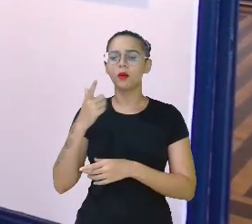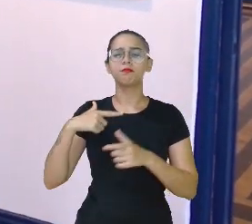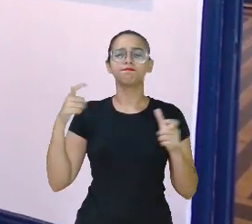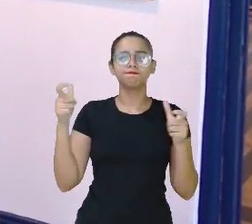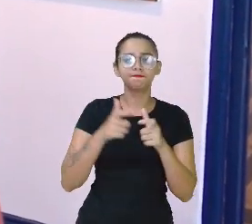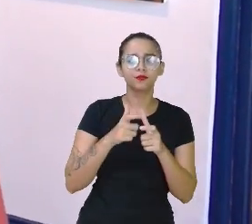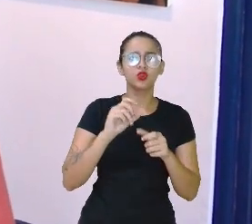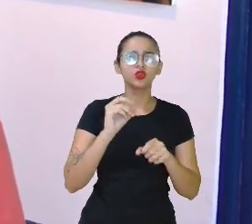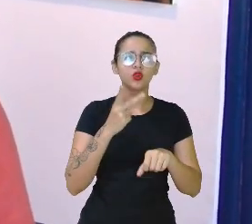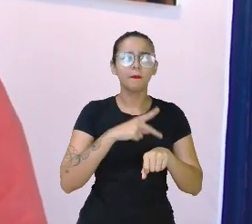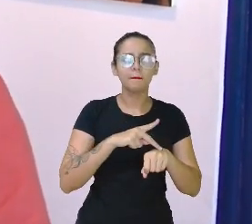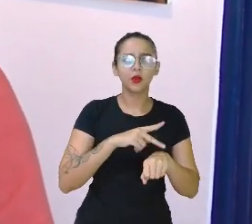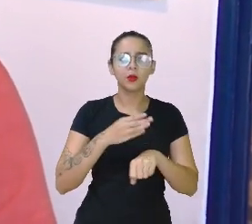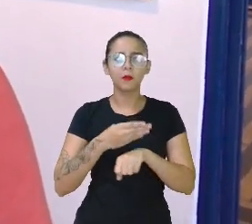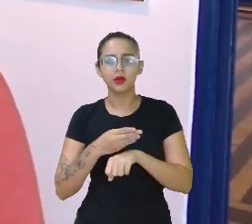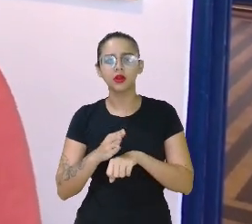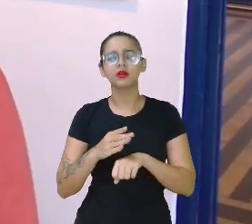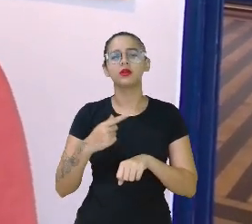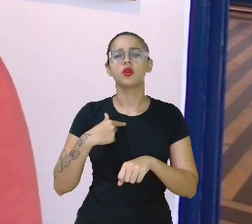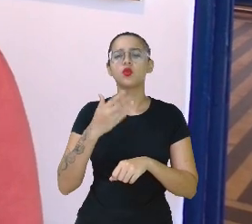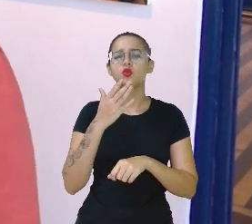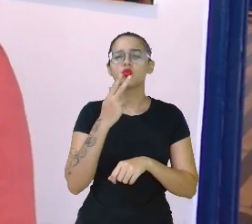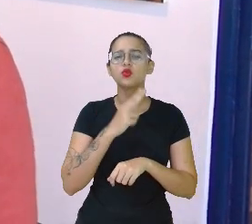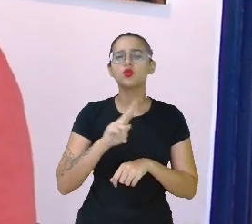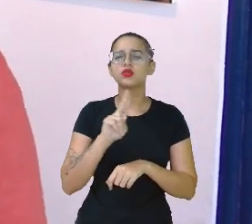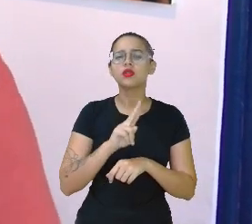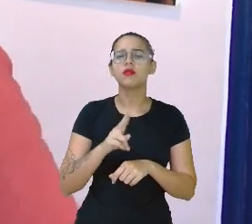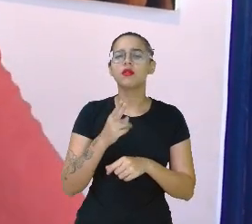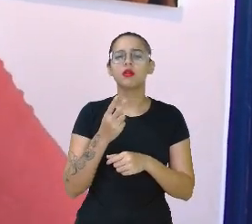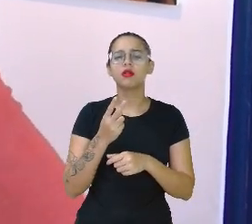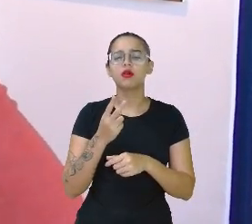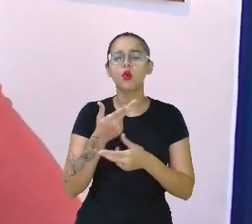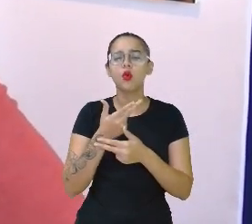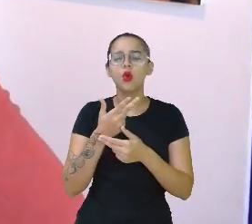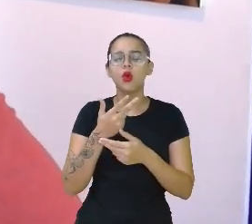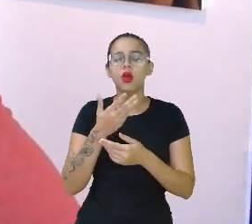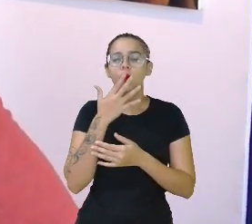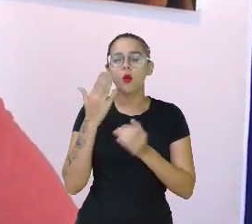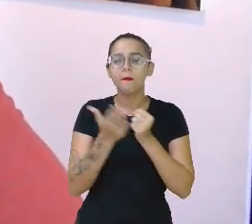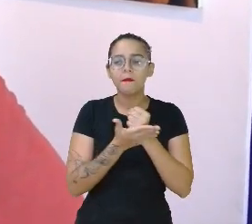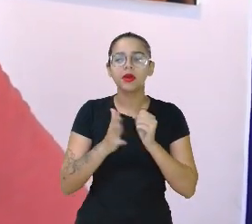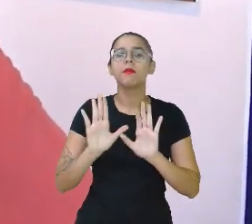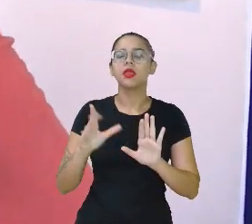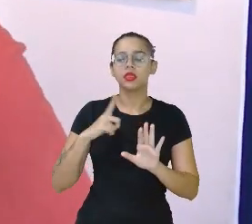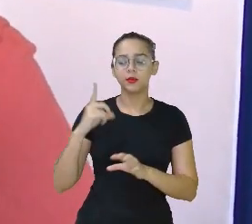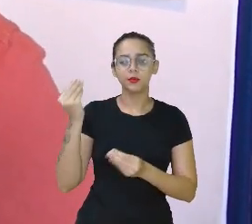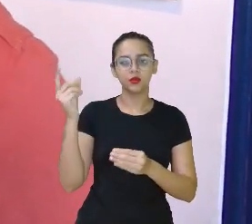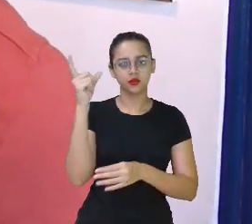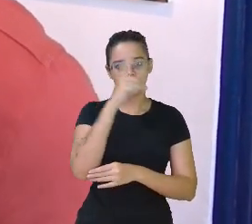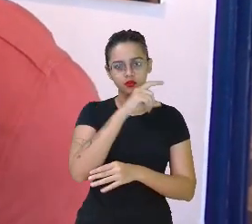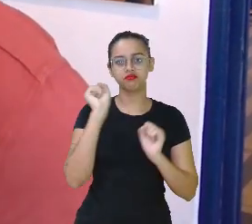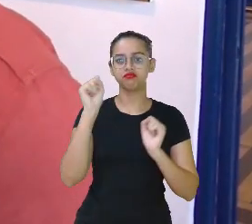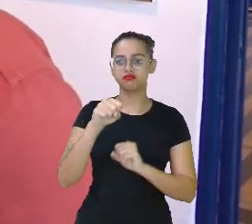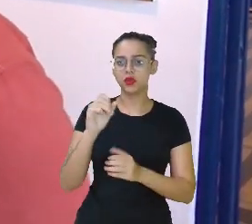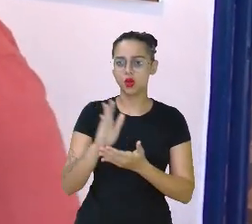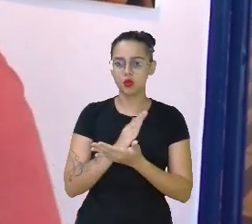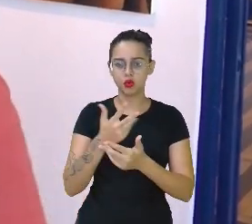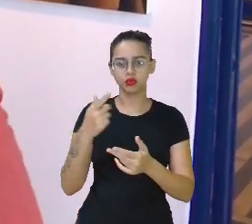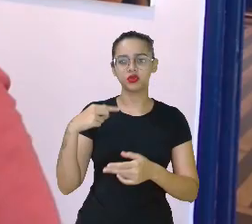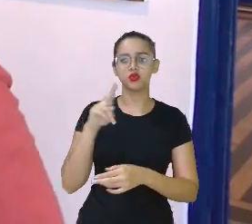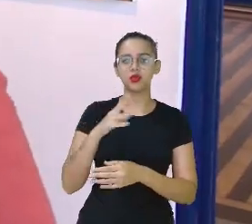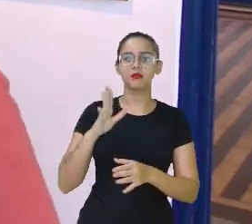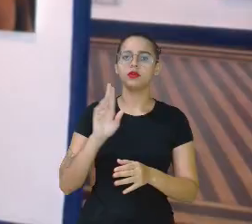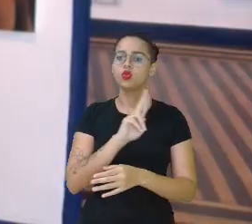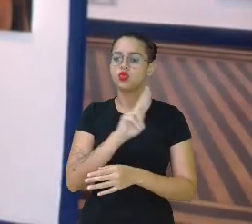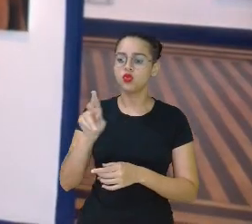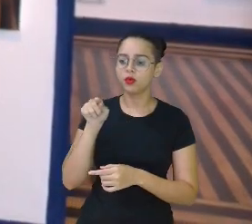não preto e branco, assim, usava muitas cores primárias, ainda continuo usando. Mas eu tenho muita dificuldade, sim. Algumas cores eu uso, mas eu vou pelo nome